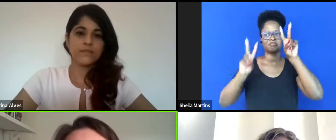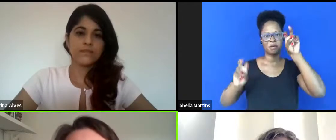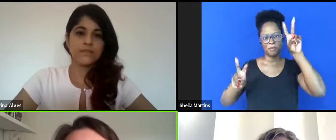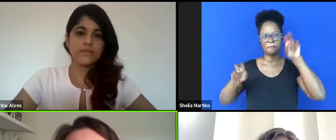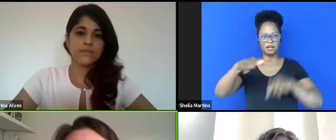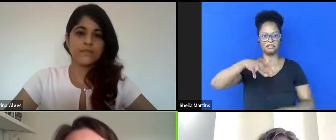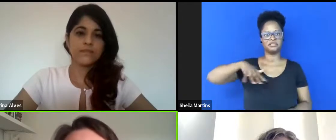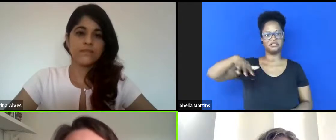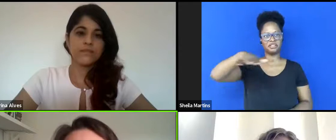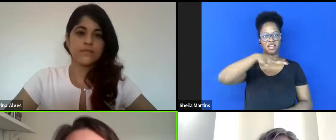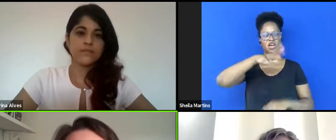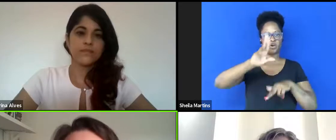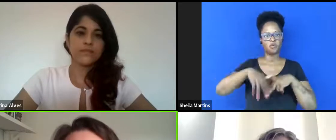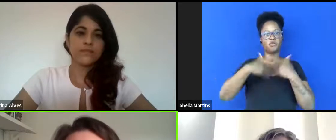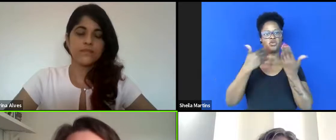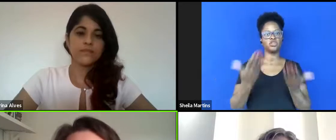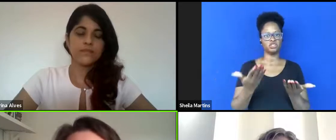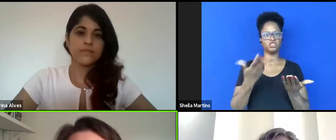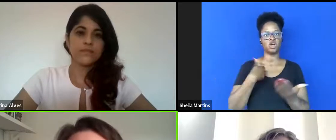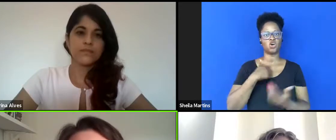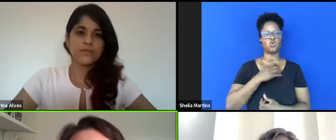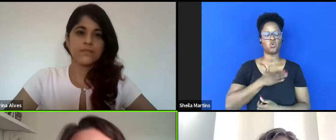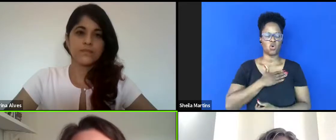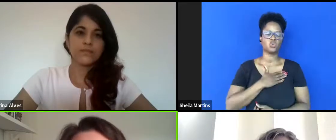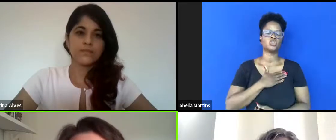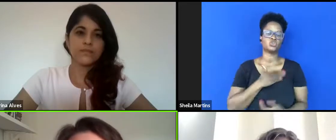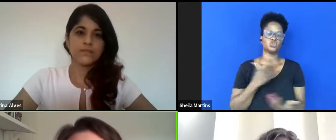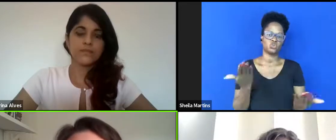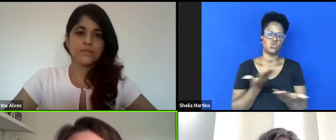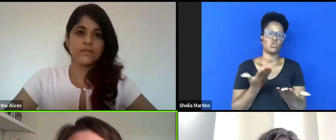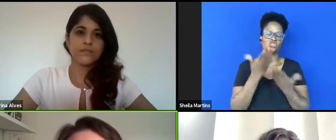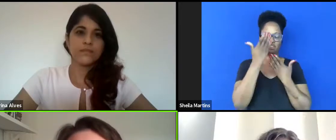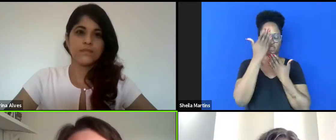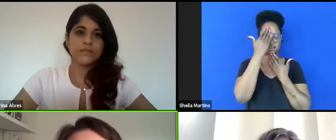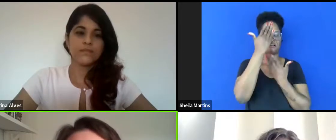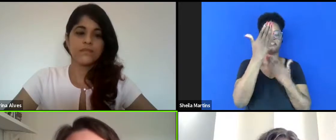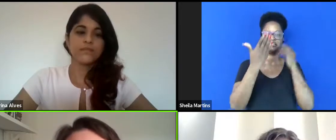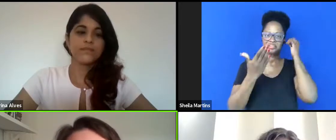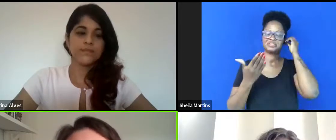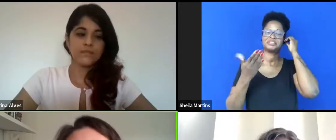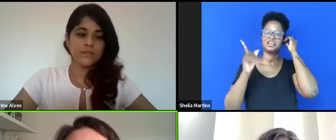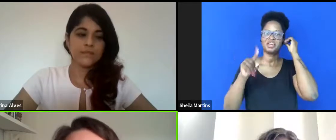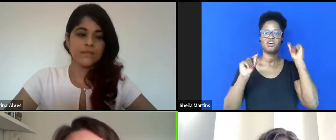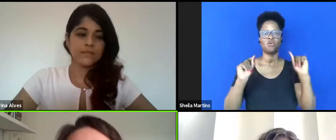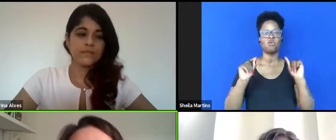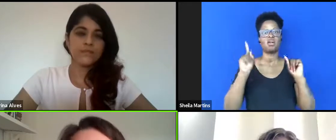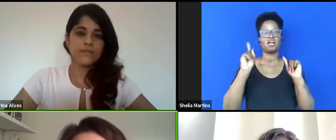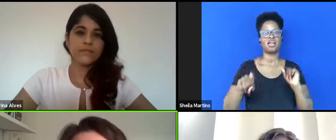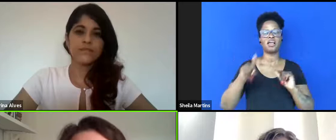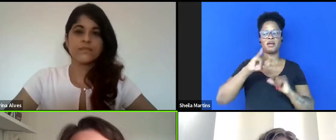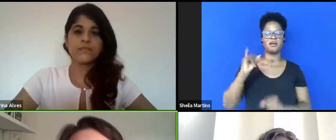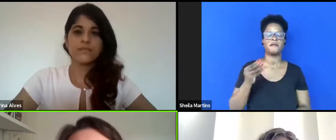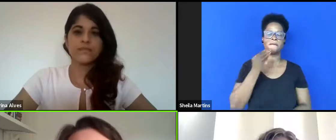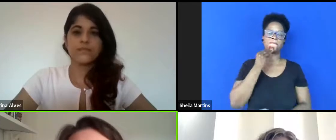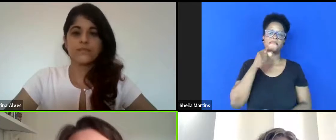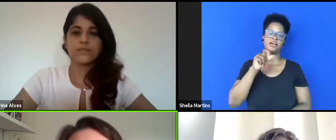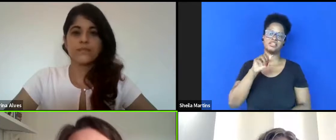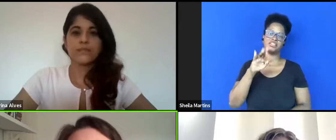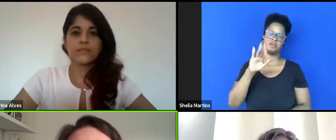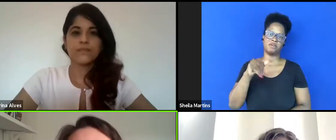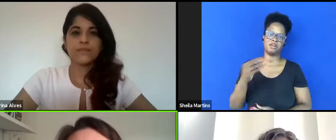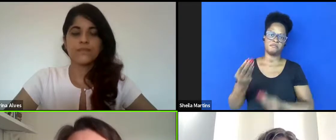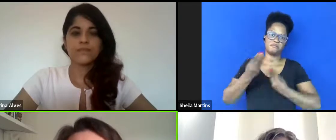Então, por isso, eu gosto aqui de agradecer a essa oportunidade que a Sabrina me deu também